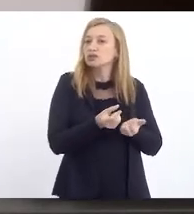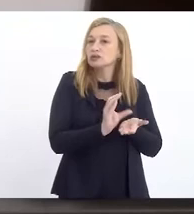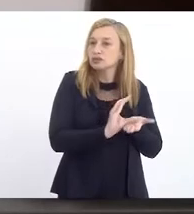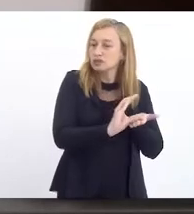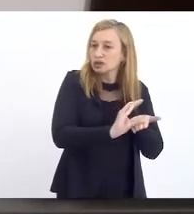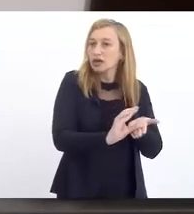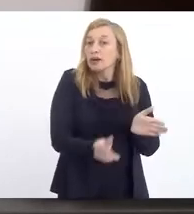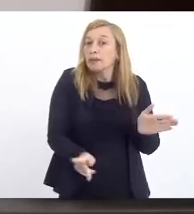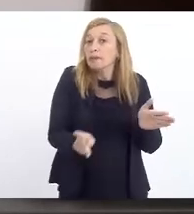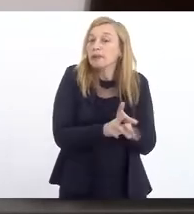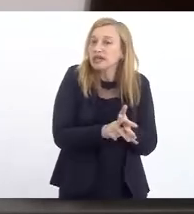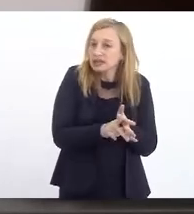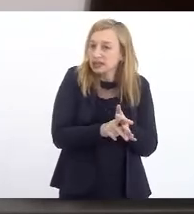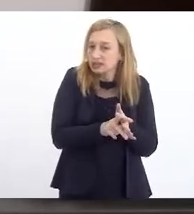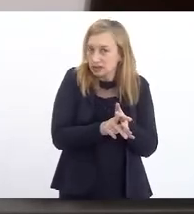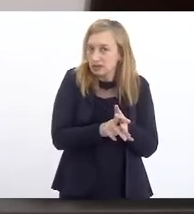parte